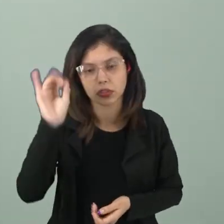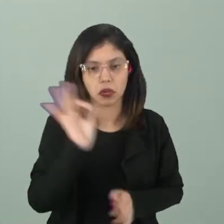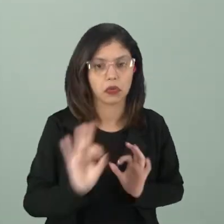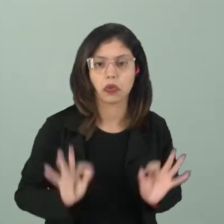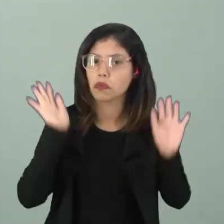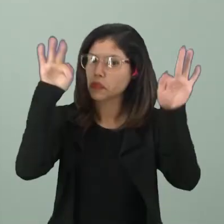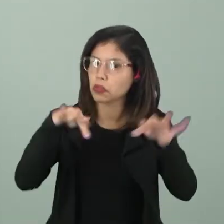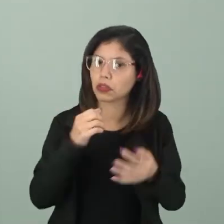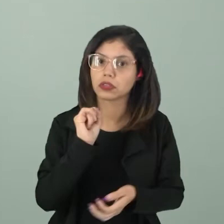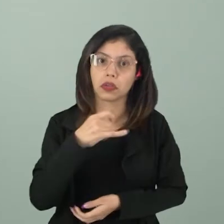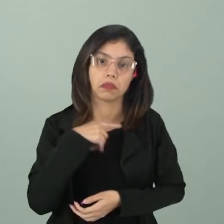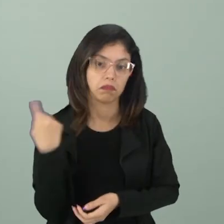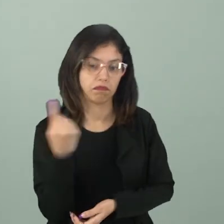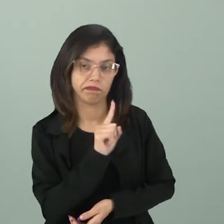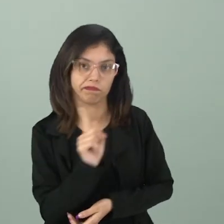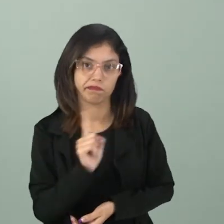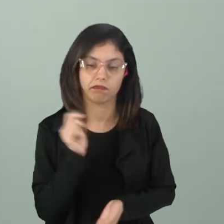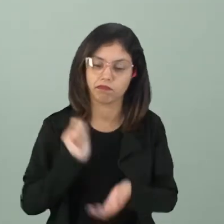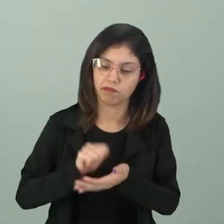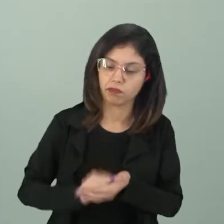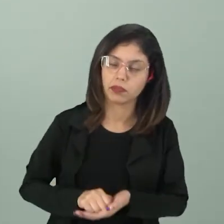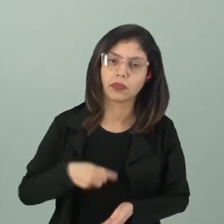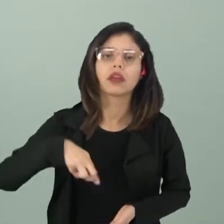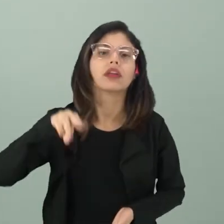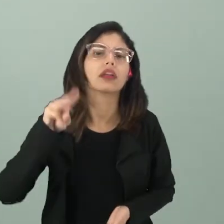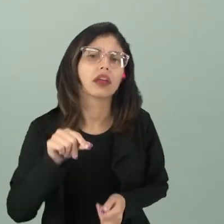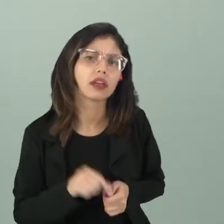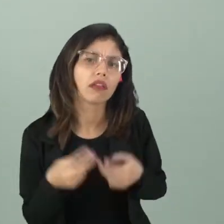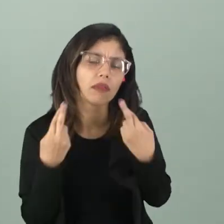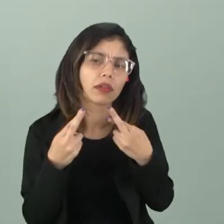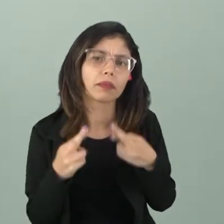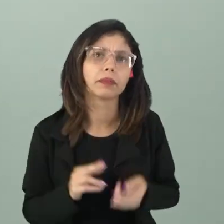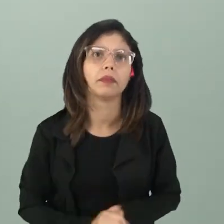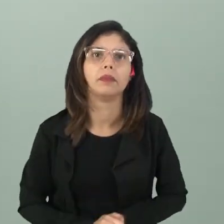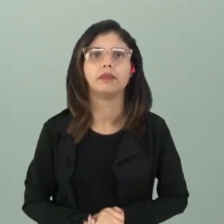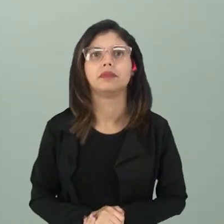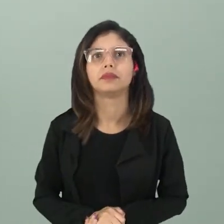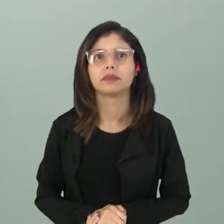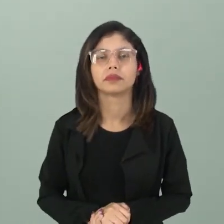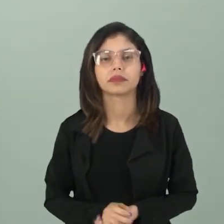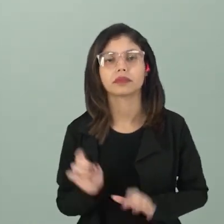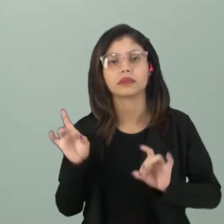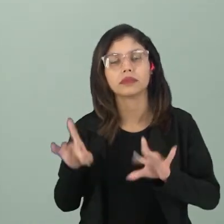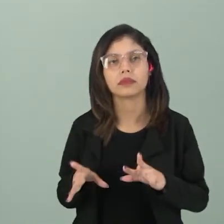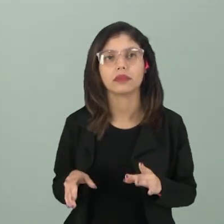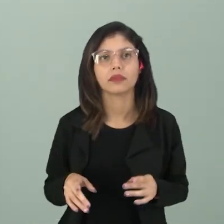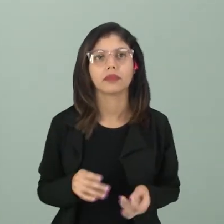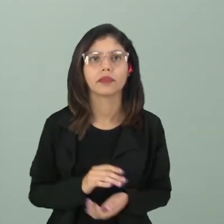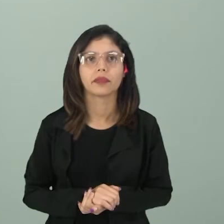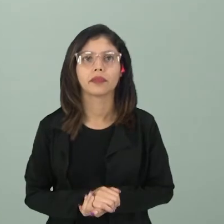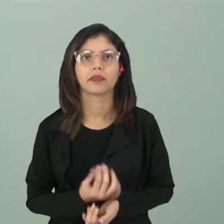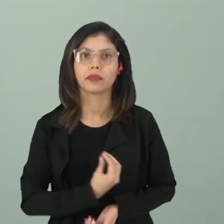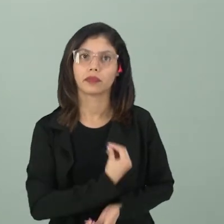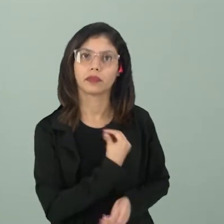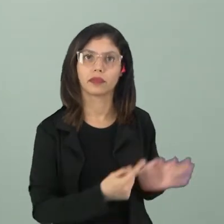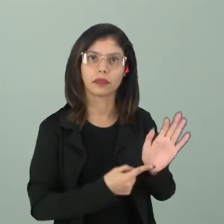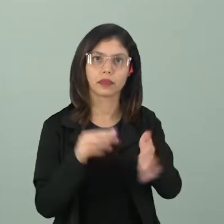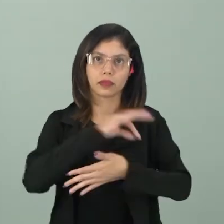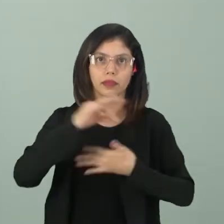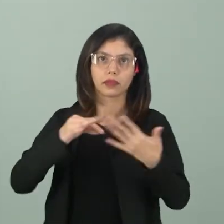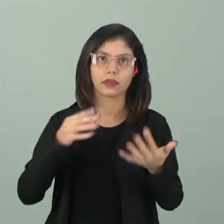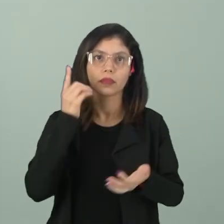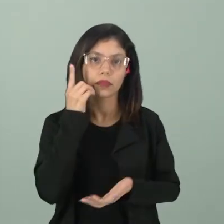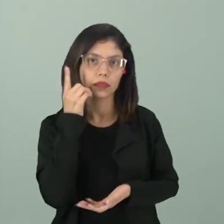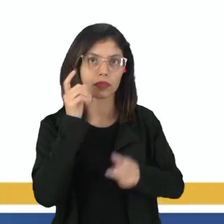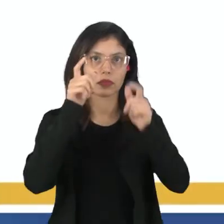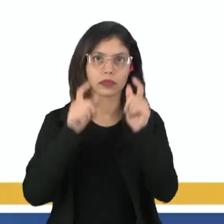uma finalidade se eu não assinar, para saber quem está fazendo a reclamação. E o último ponto é presença dos